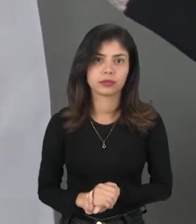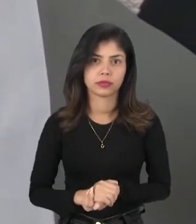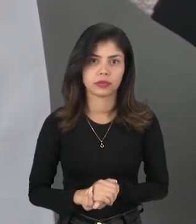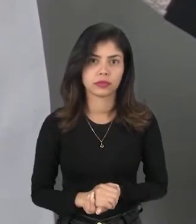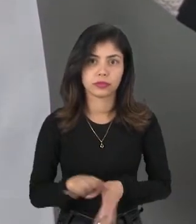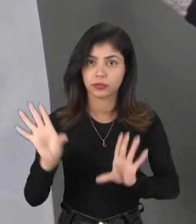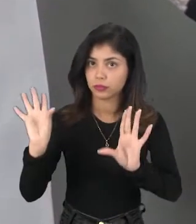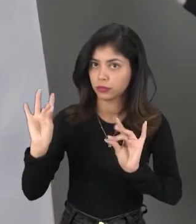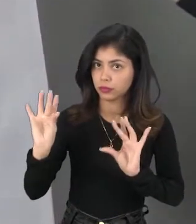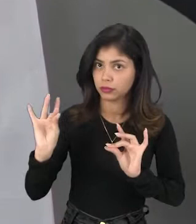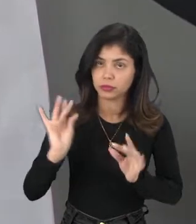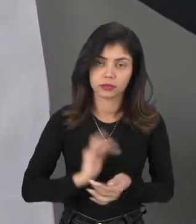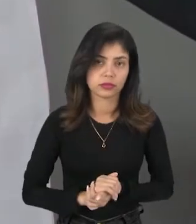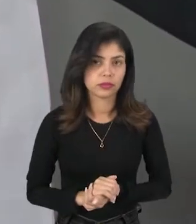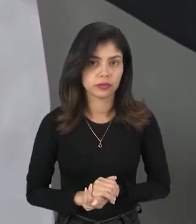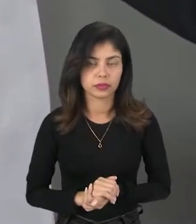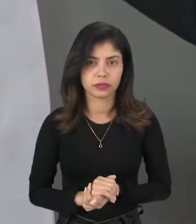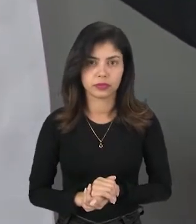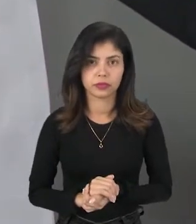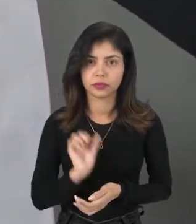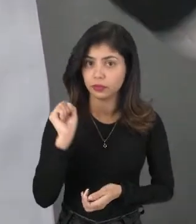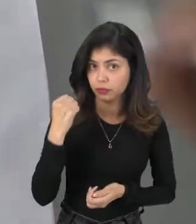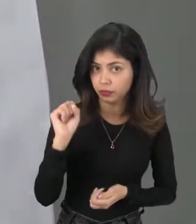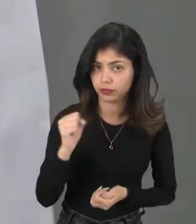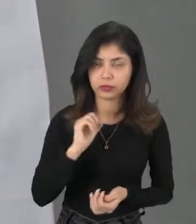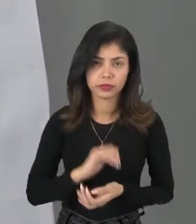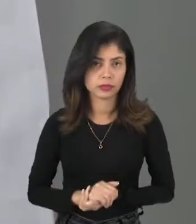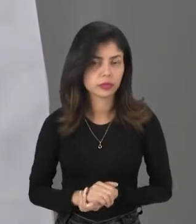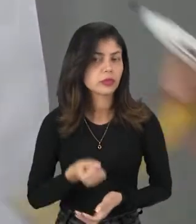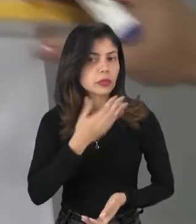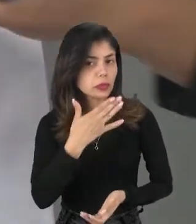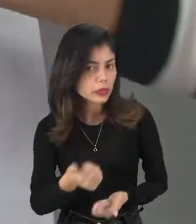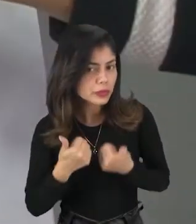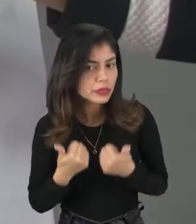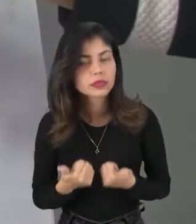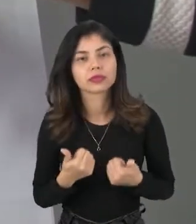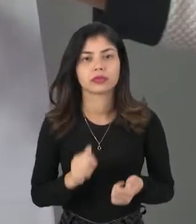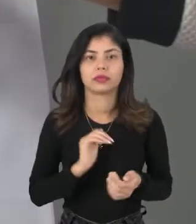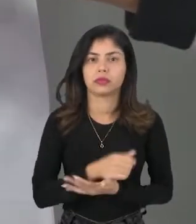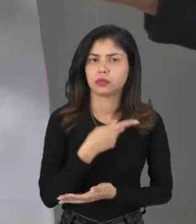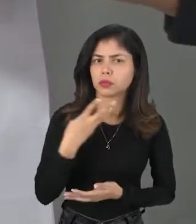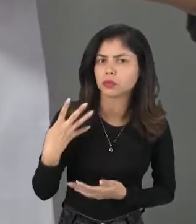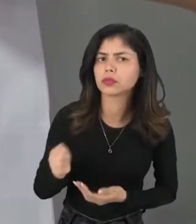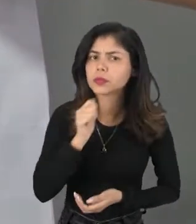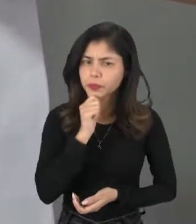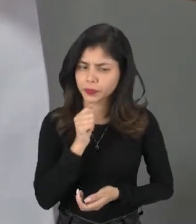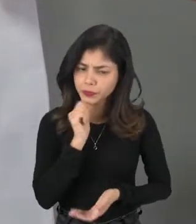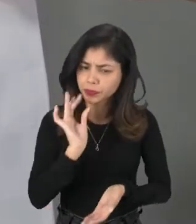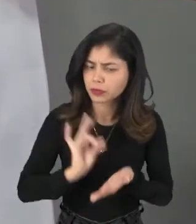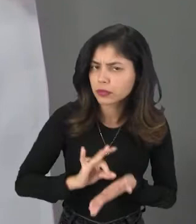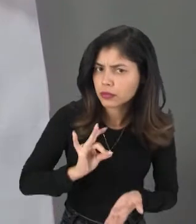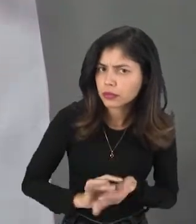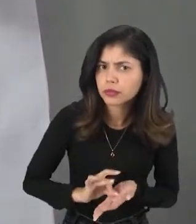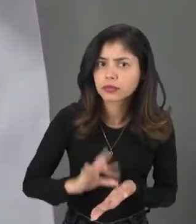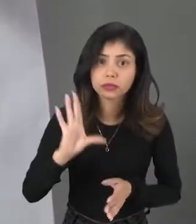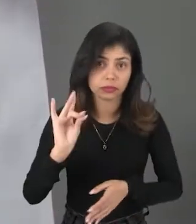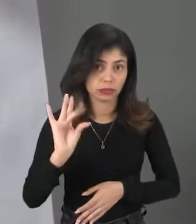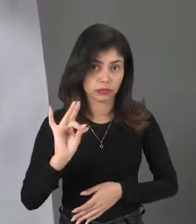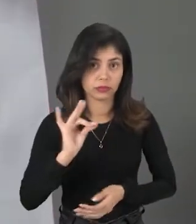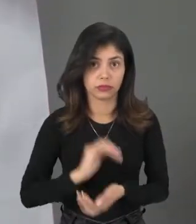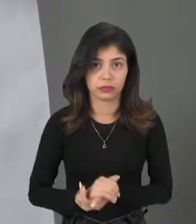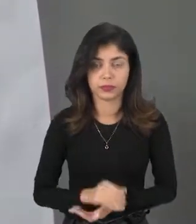Então ela colou oito figuras muito bem quantas Ainda faltam